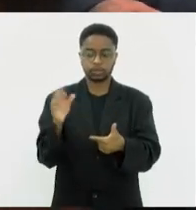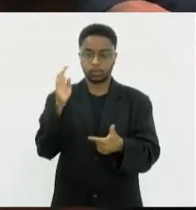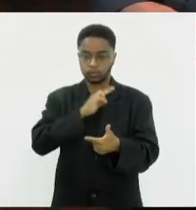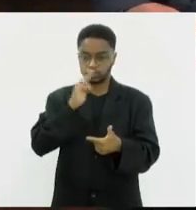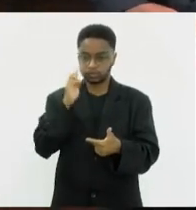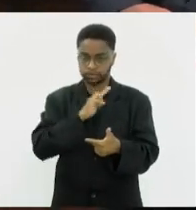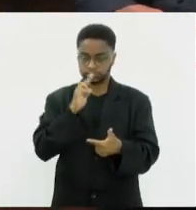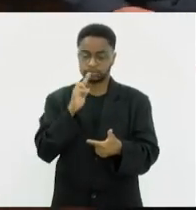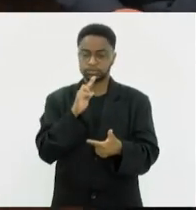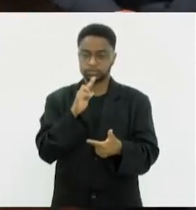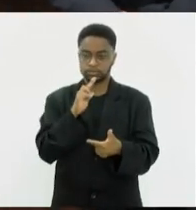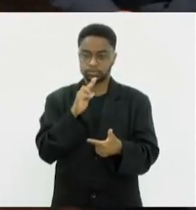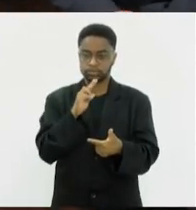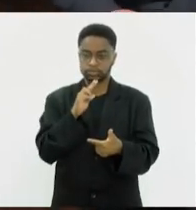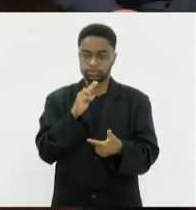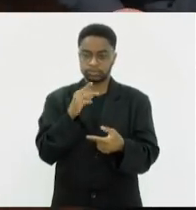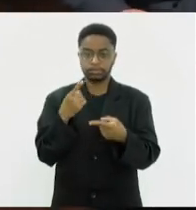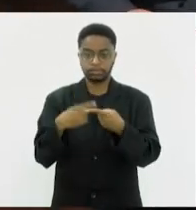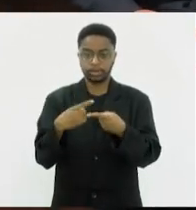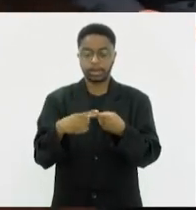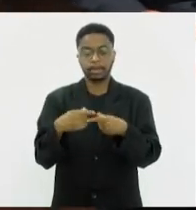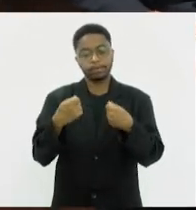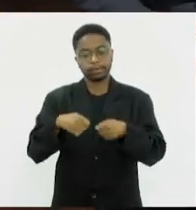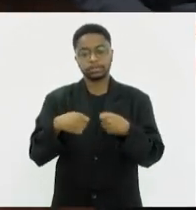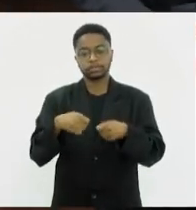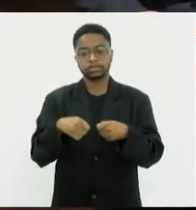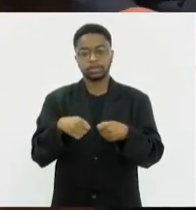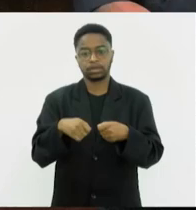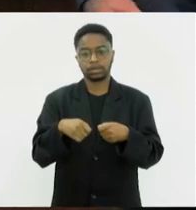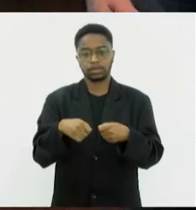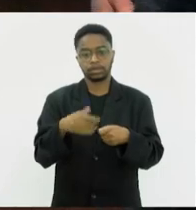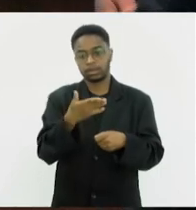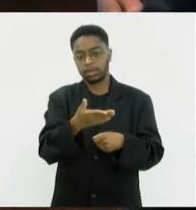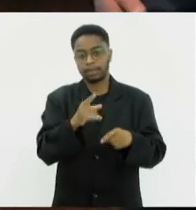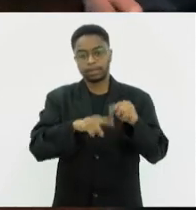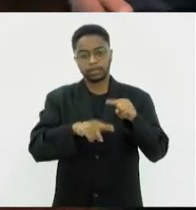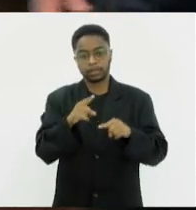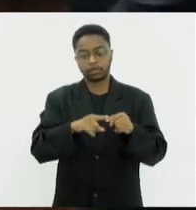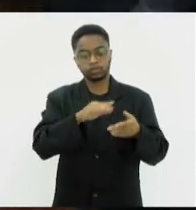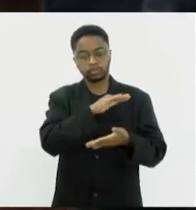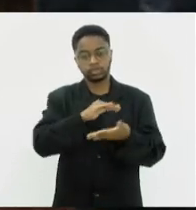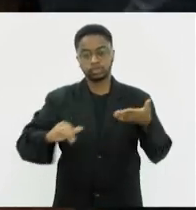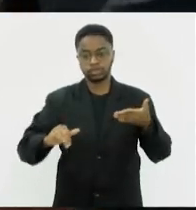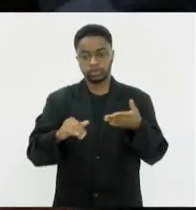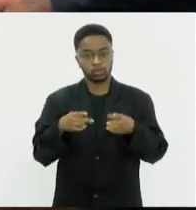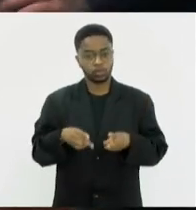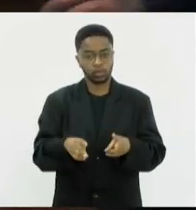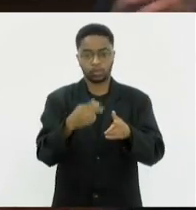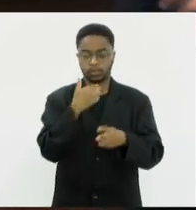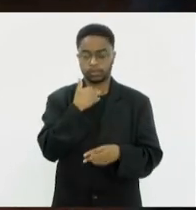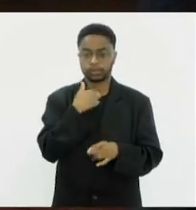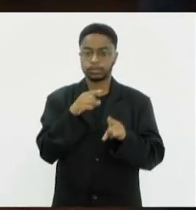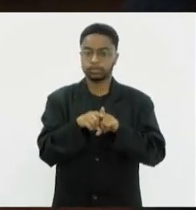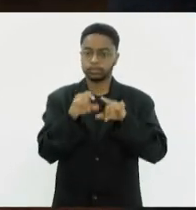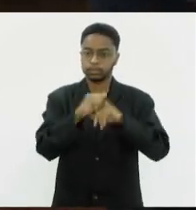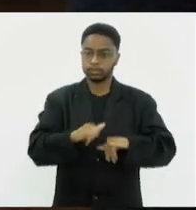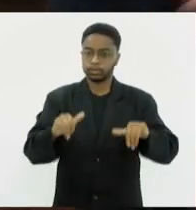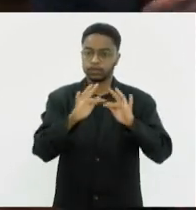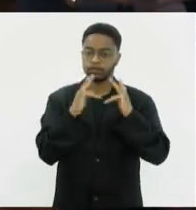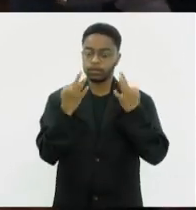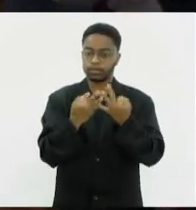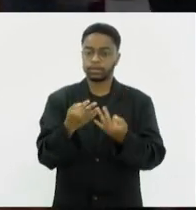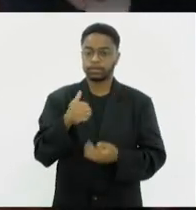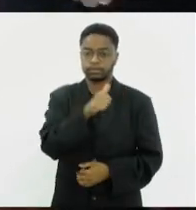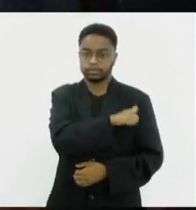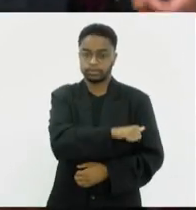urgentemente para que essa excrescência não continue, não permaneça. E dizer para os pais do Rio de Janeiro, enquanto